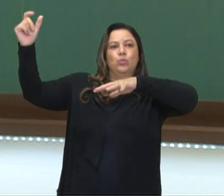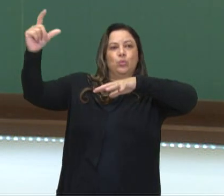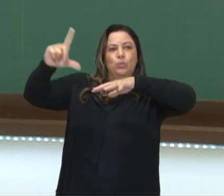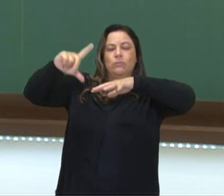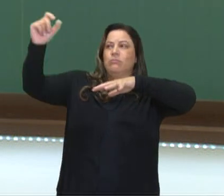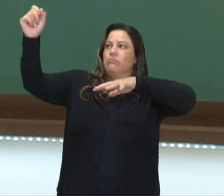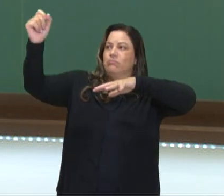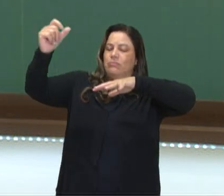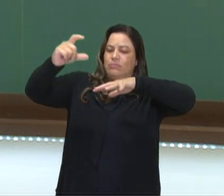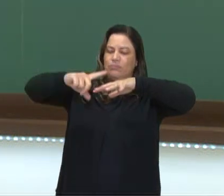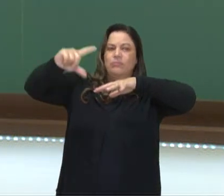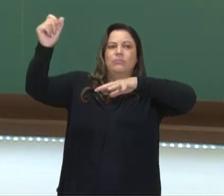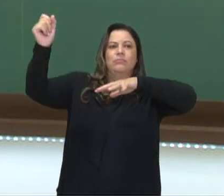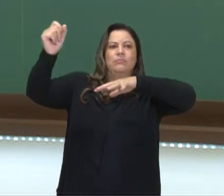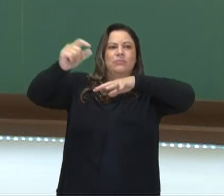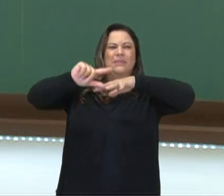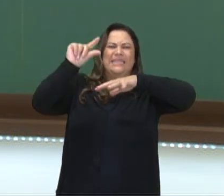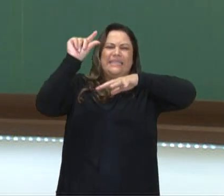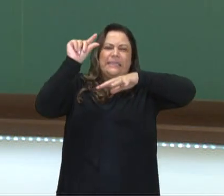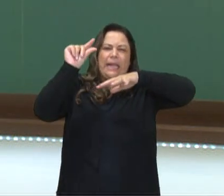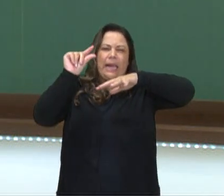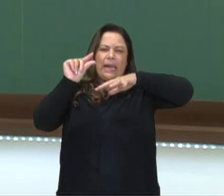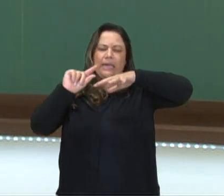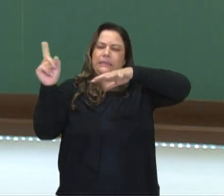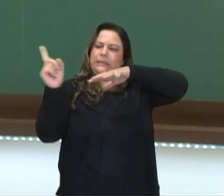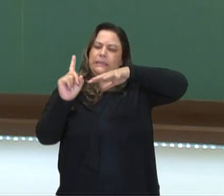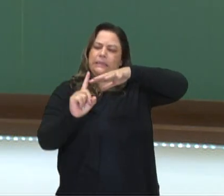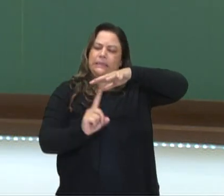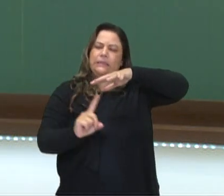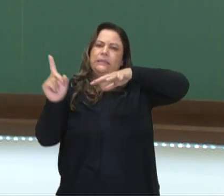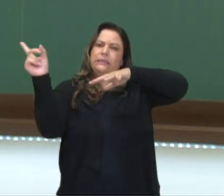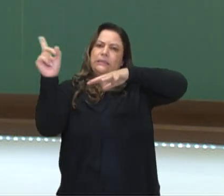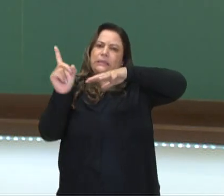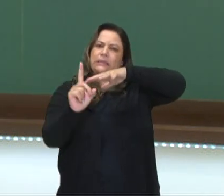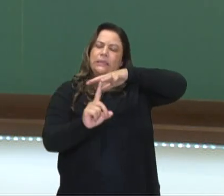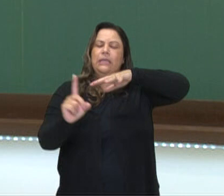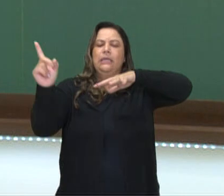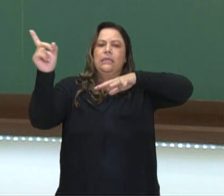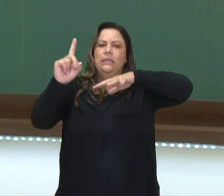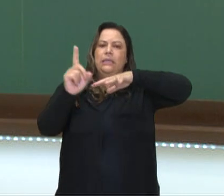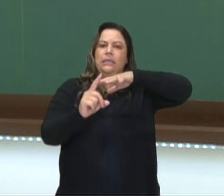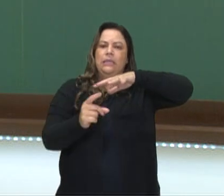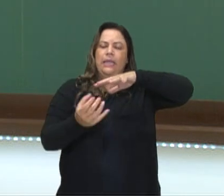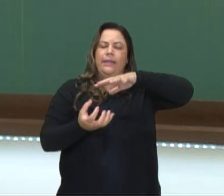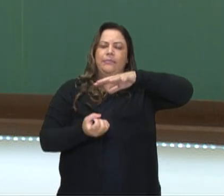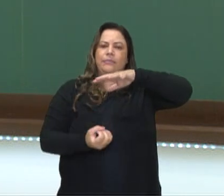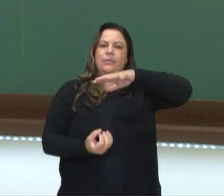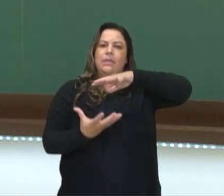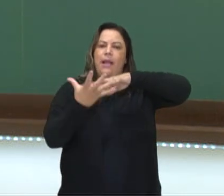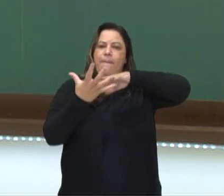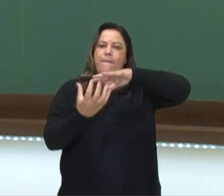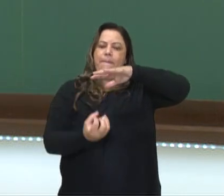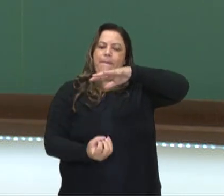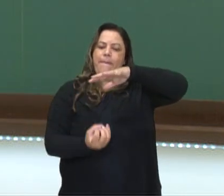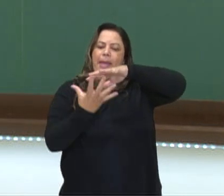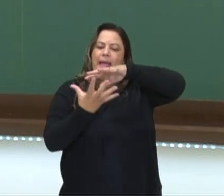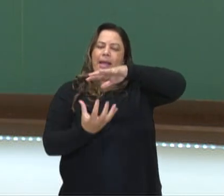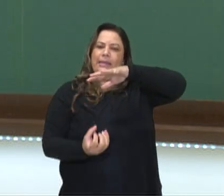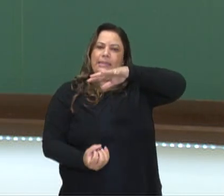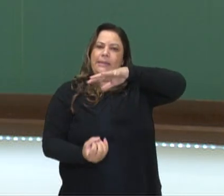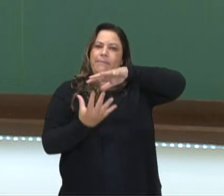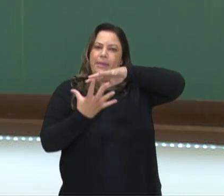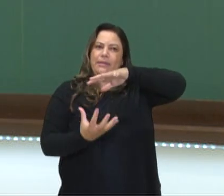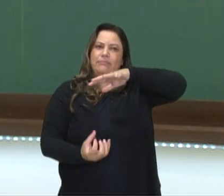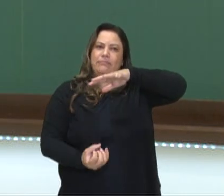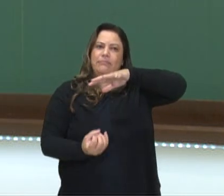terrestre, uma parte muito pequena dessa radiação solar ela é refletida para o espaço novamente. E a maior parte